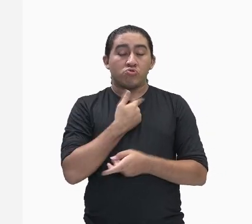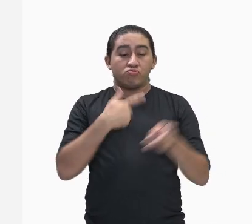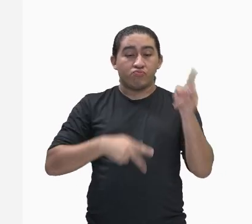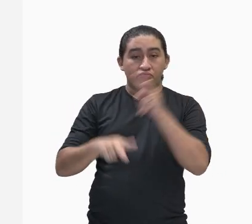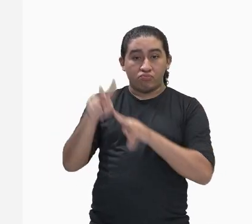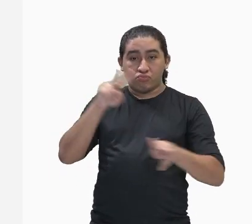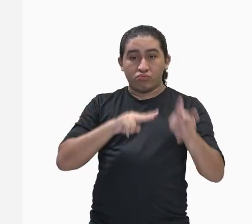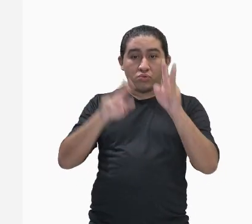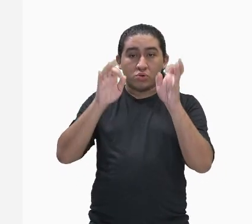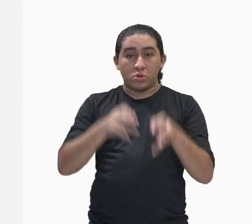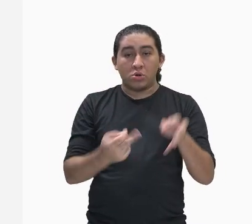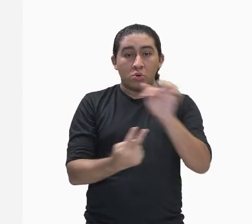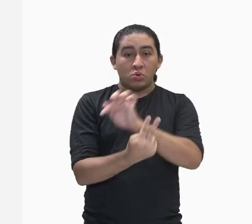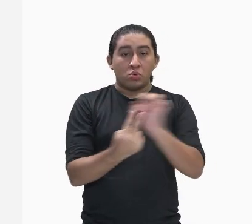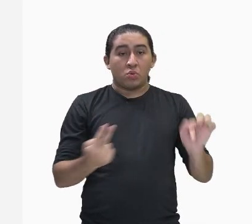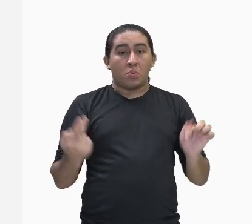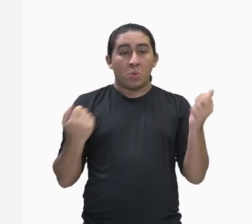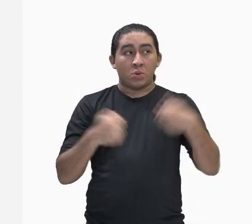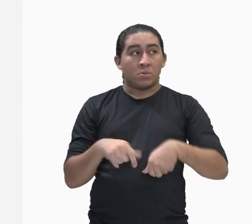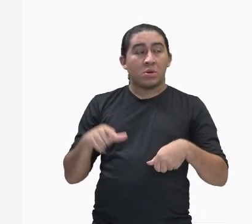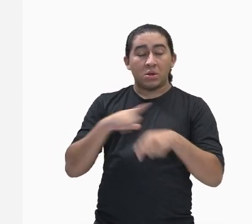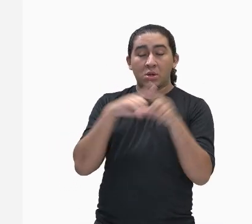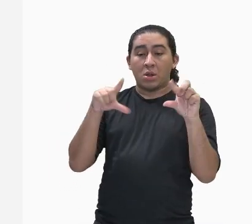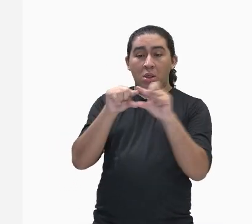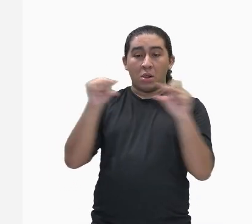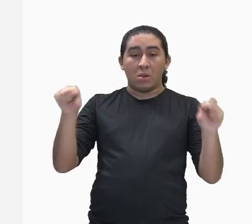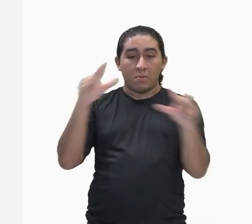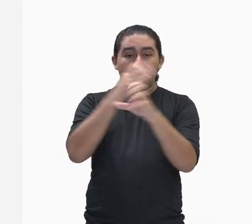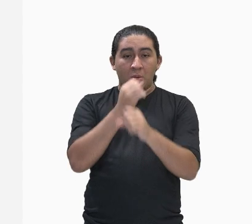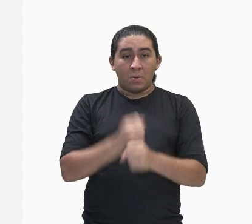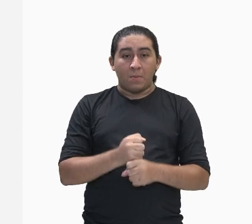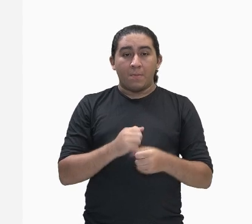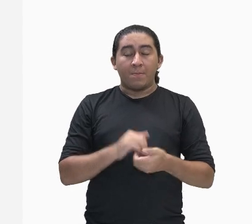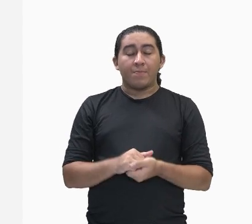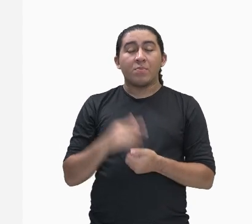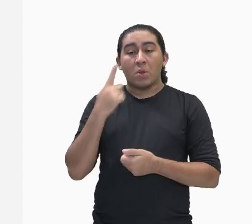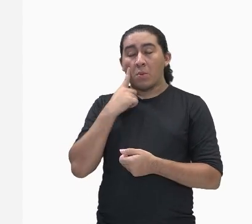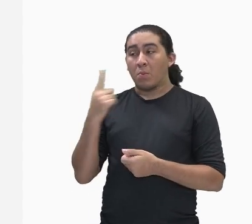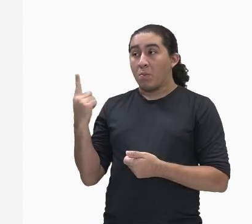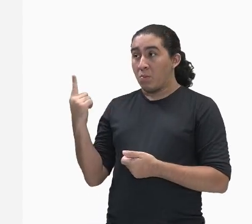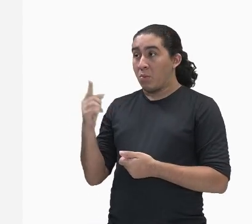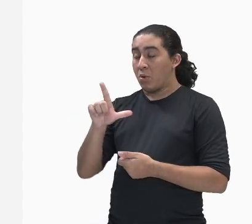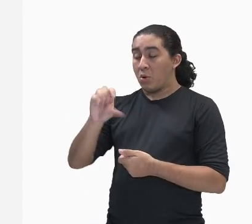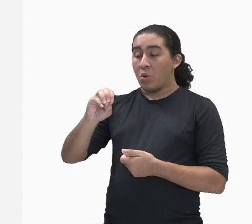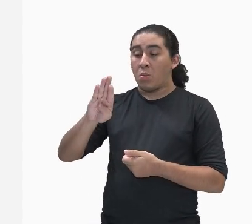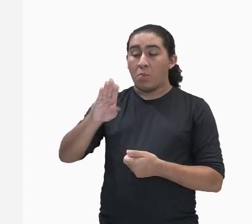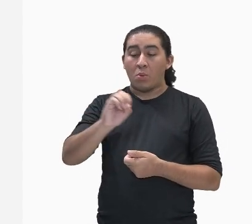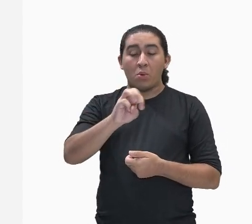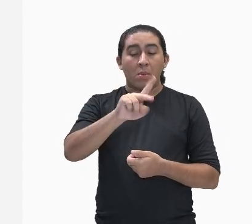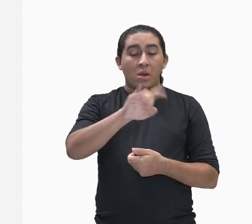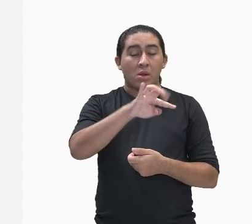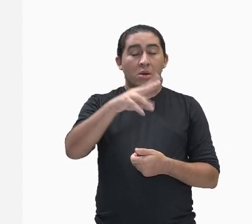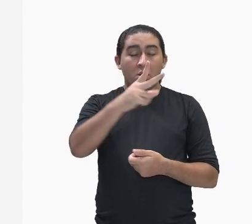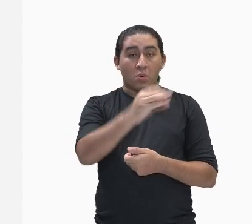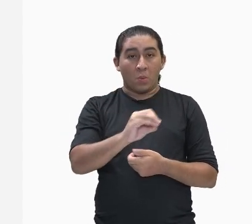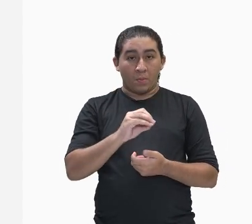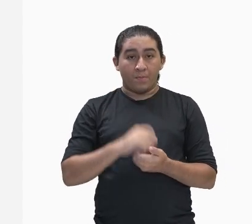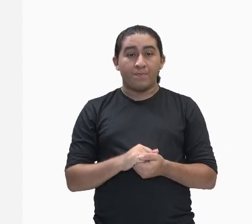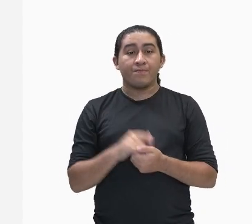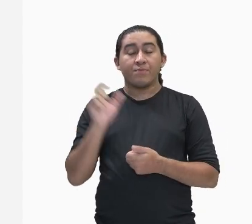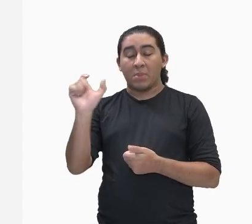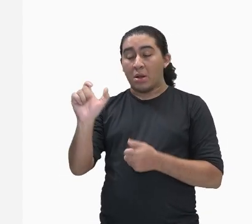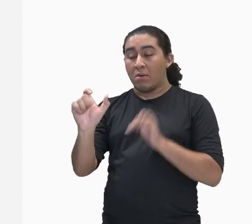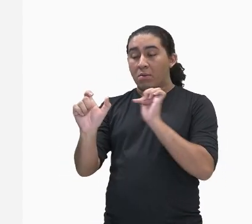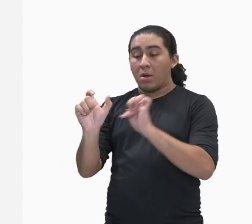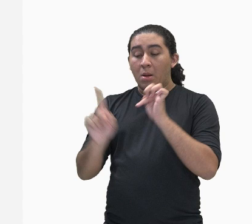visualizar as duas formas. Ó, lobo marinho, palavra assim, lobo